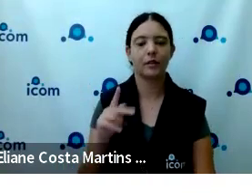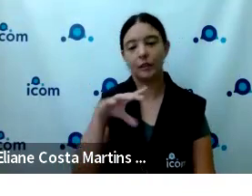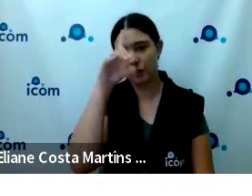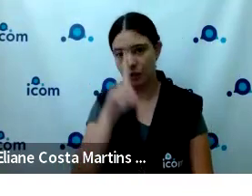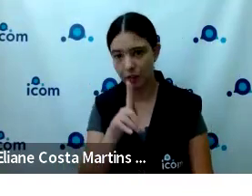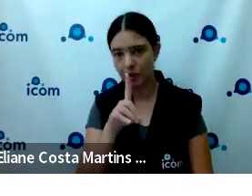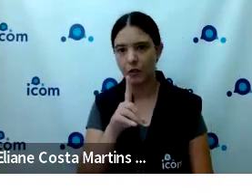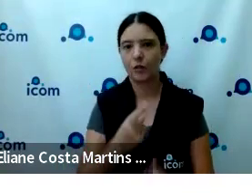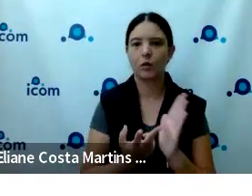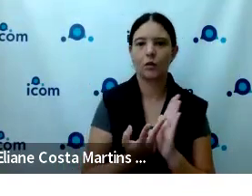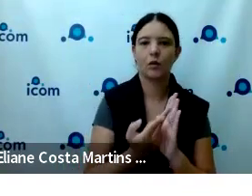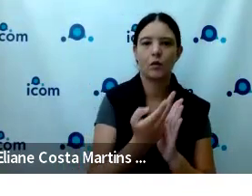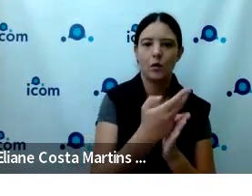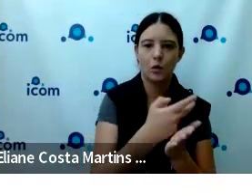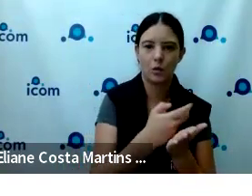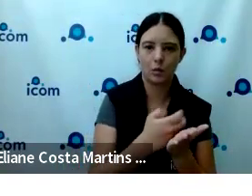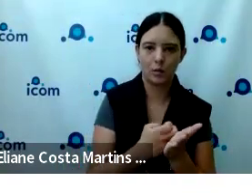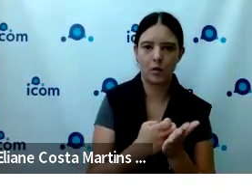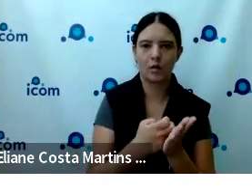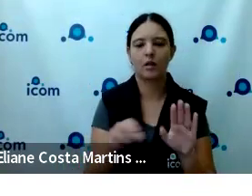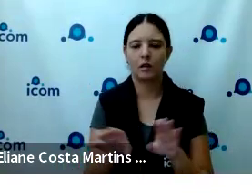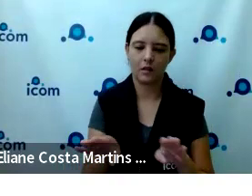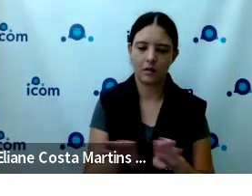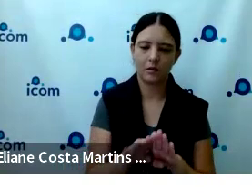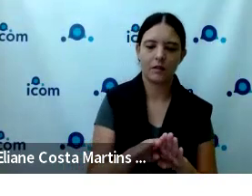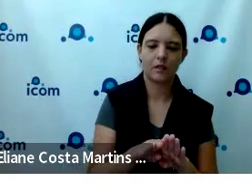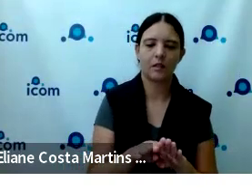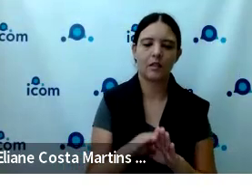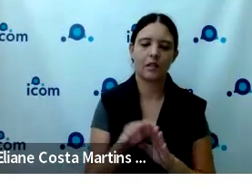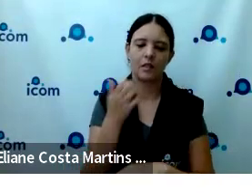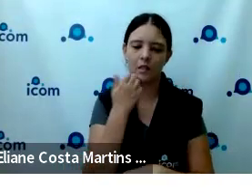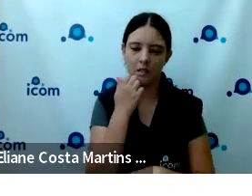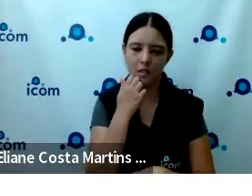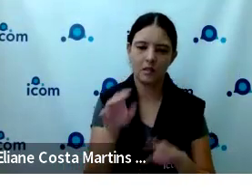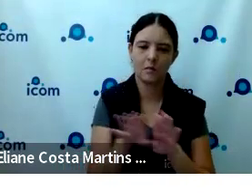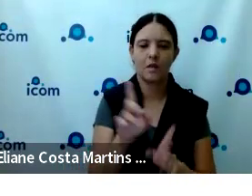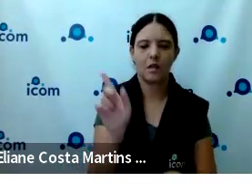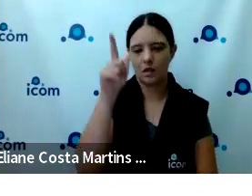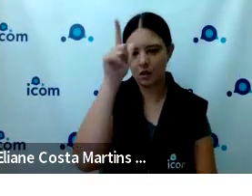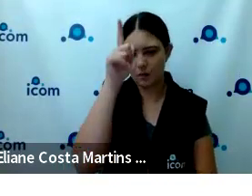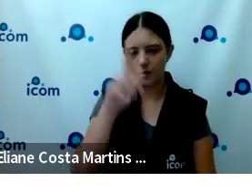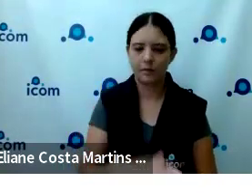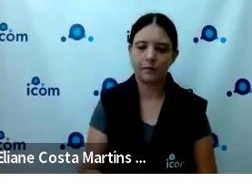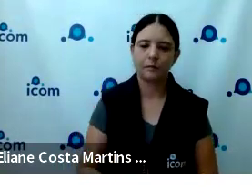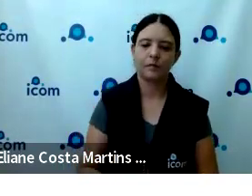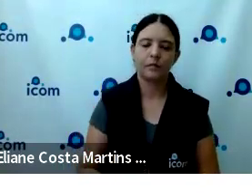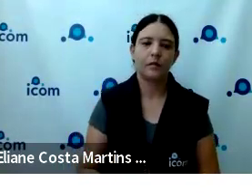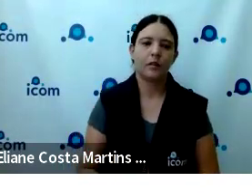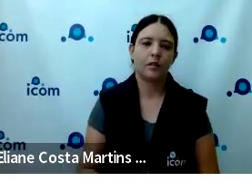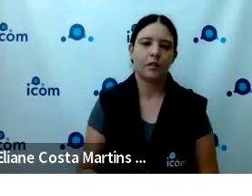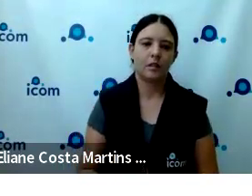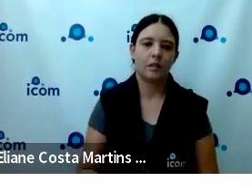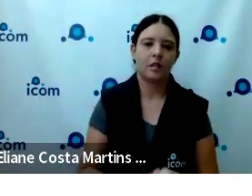Tributário e Direito Comercial na Universidade de Ciências Aplicadas de Bremen, na Alemanha. E esse